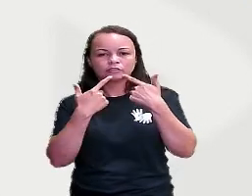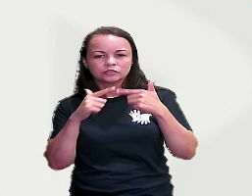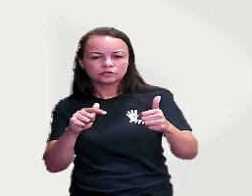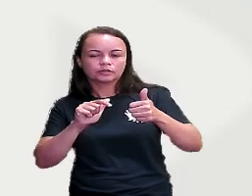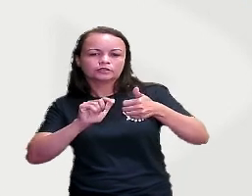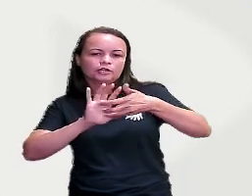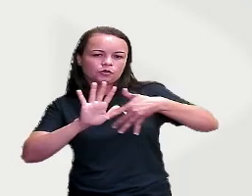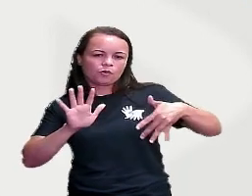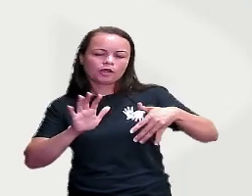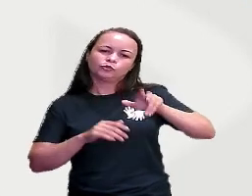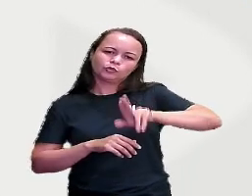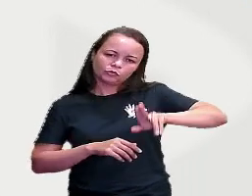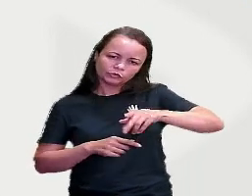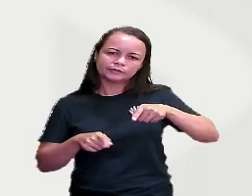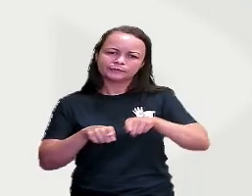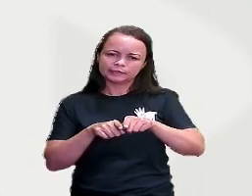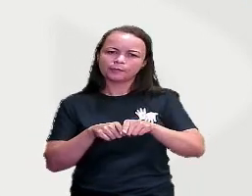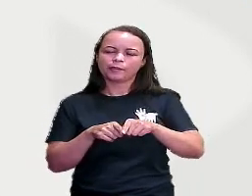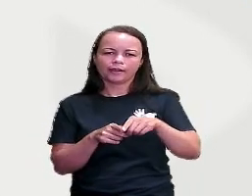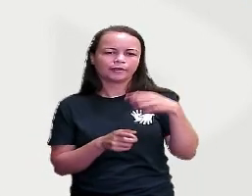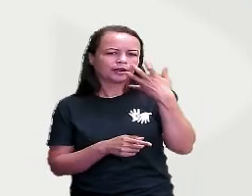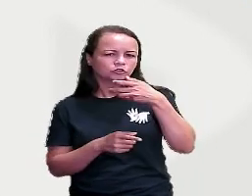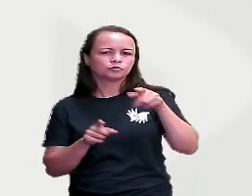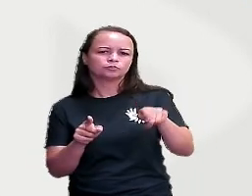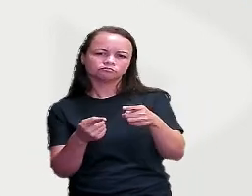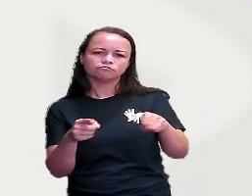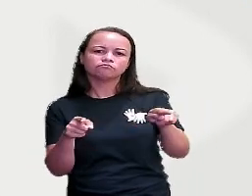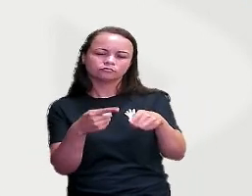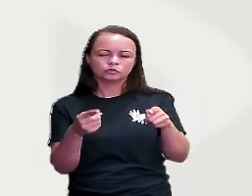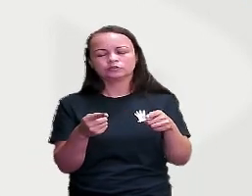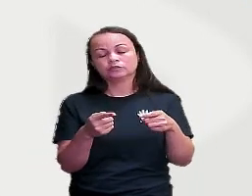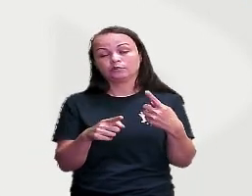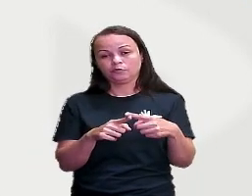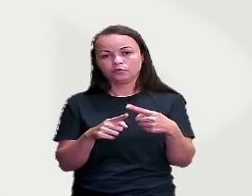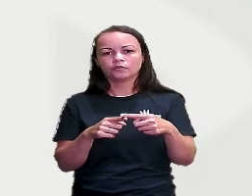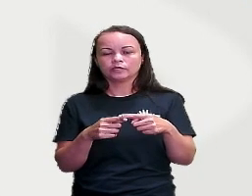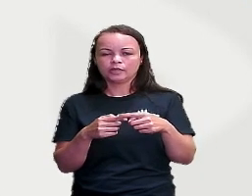músicas, porque as músicas não deixam de ser, né, um texto literário.